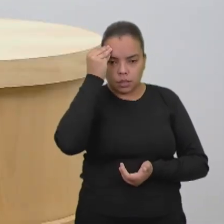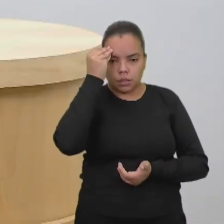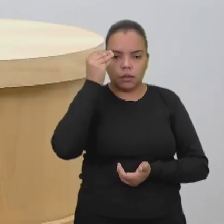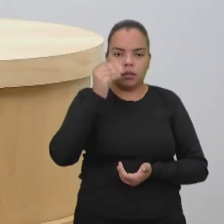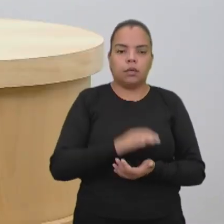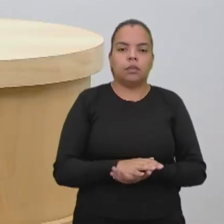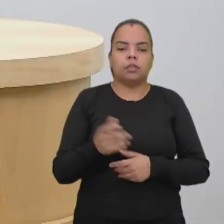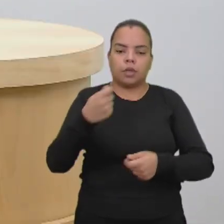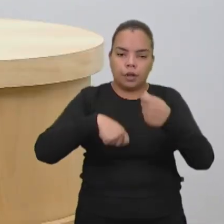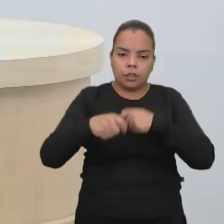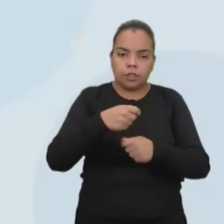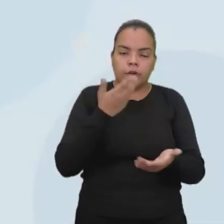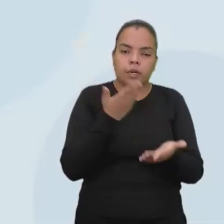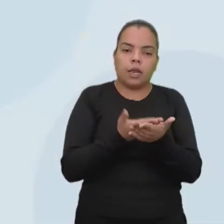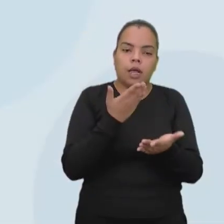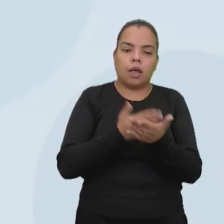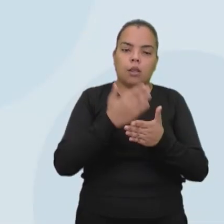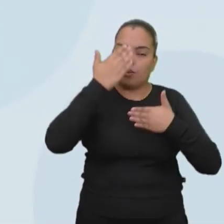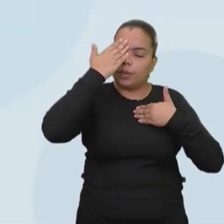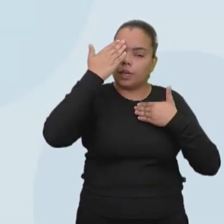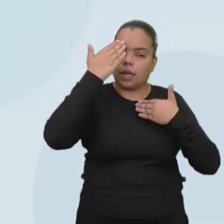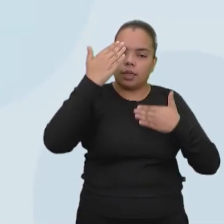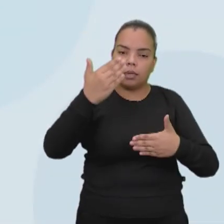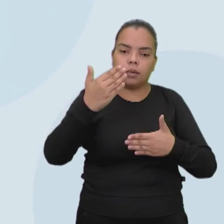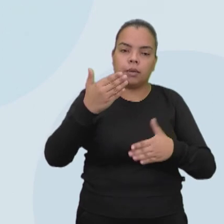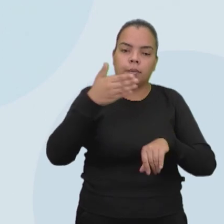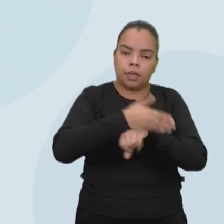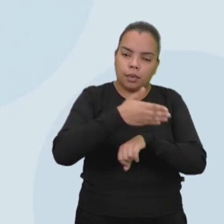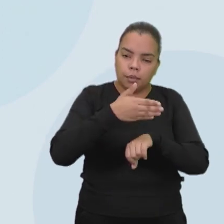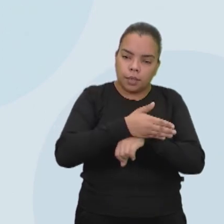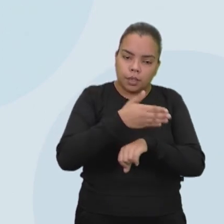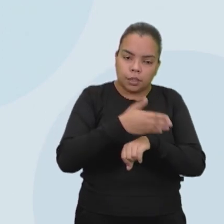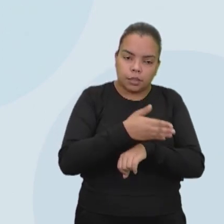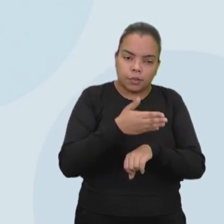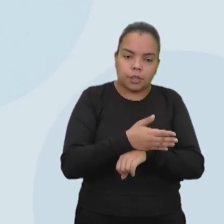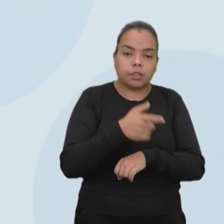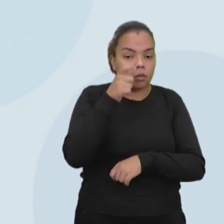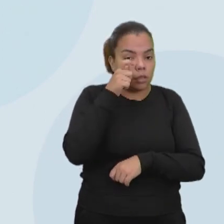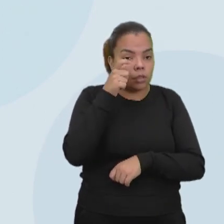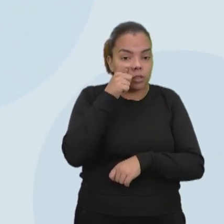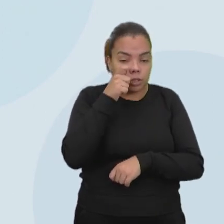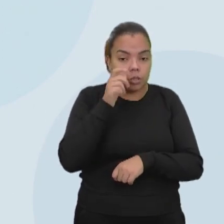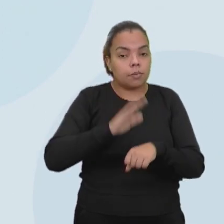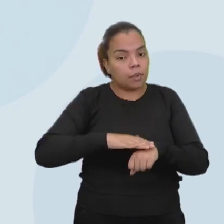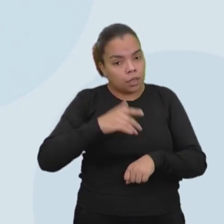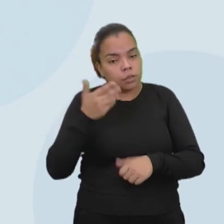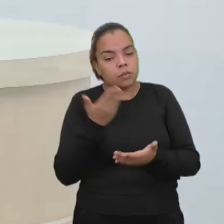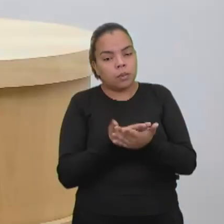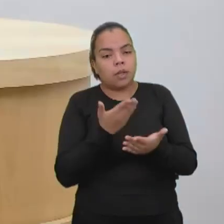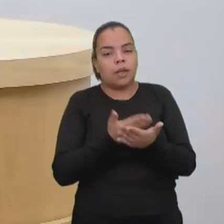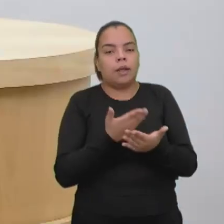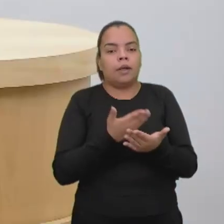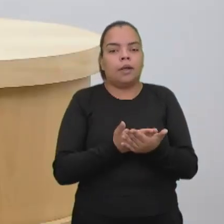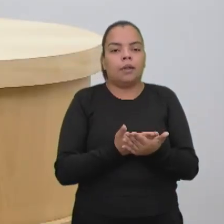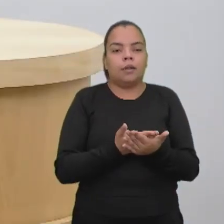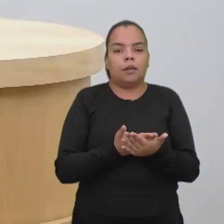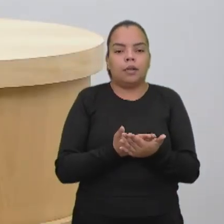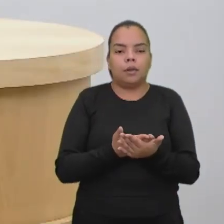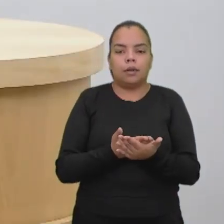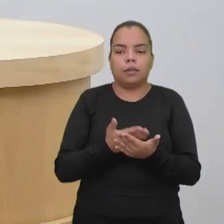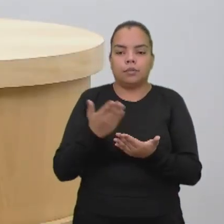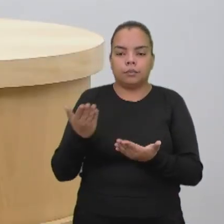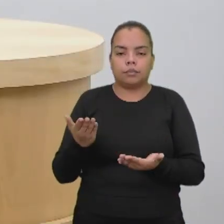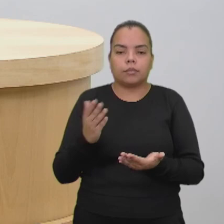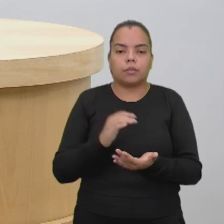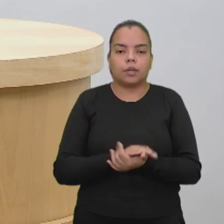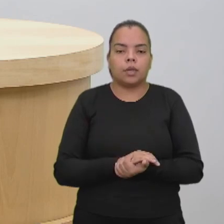aula. Obrigado aí pela participação, de assistir mais essa aula deste componente.